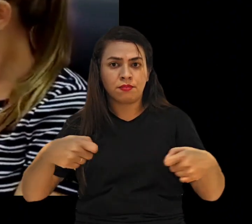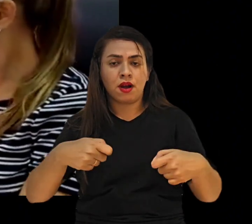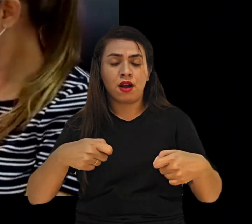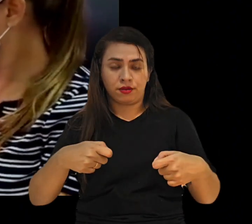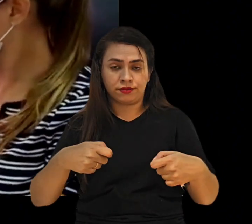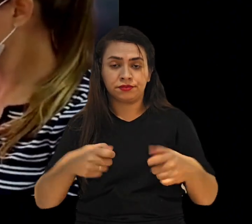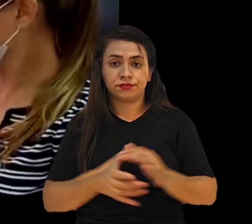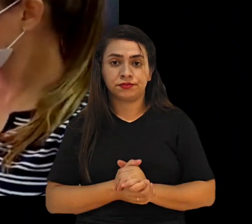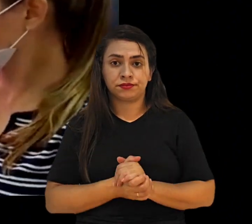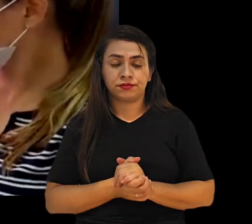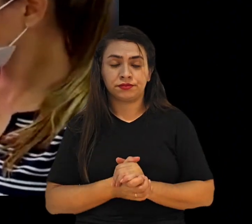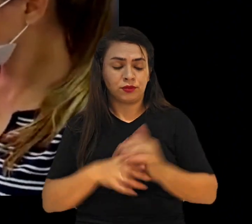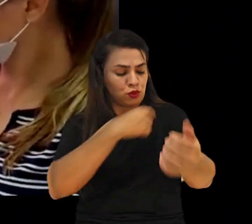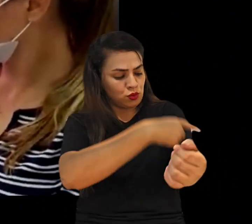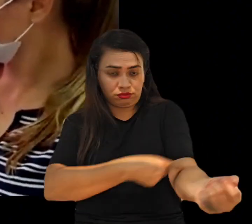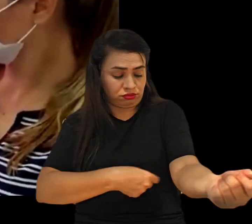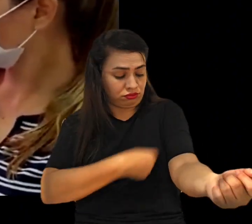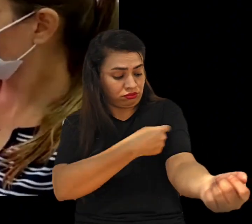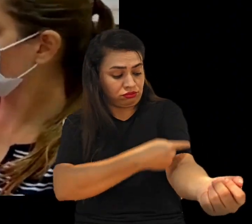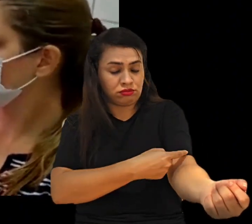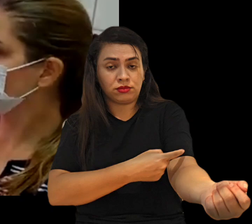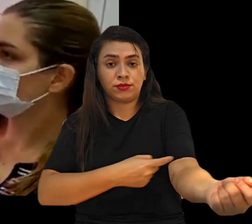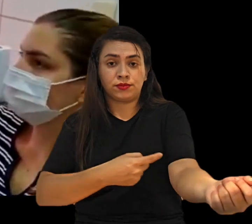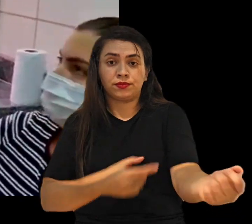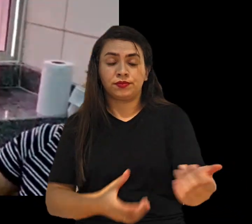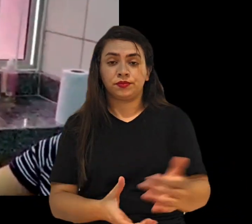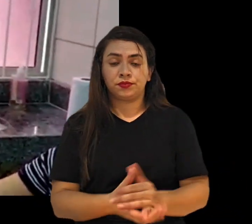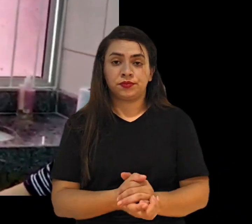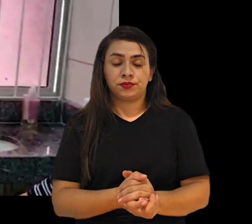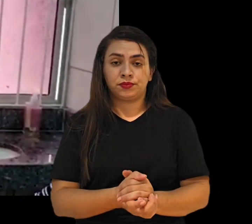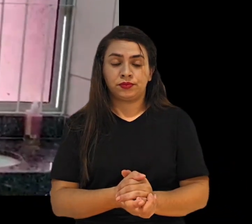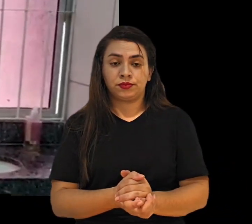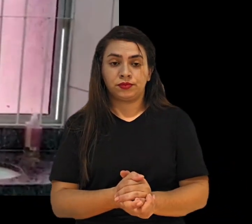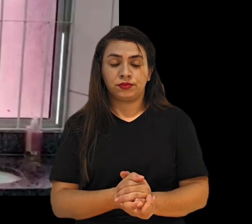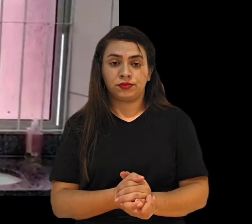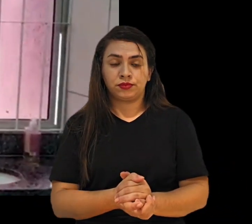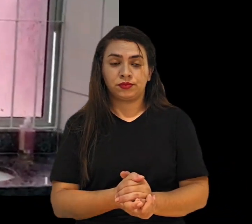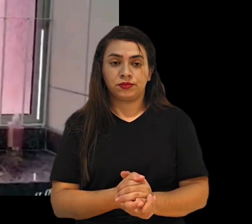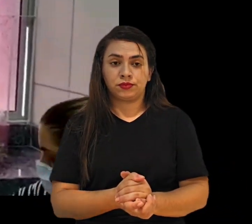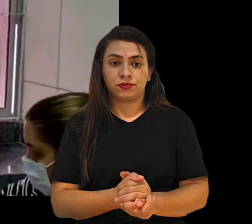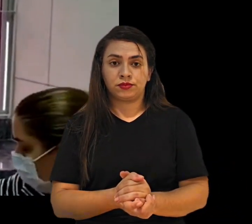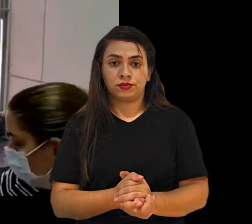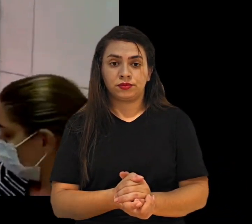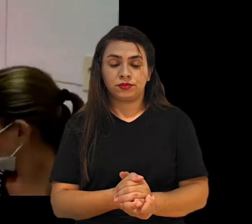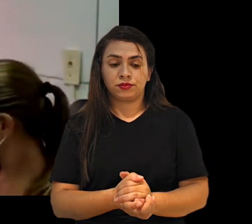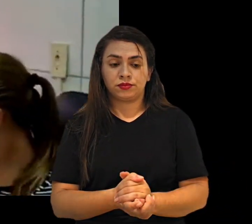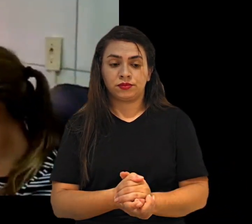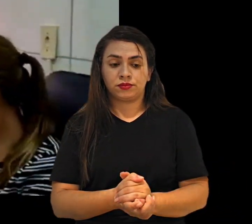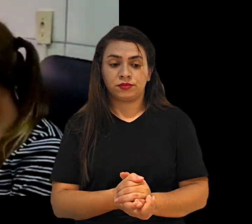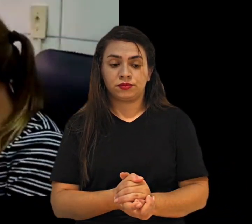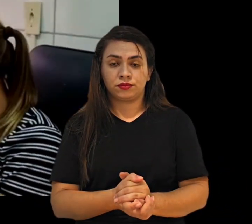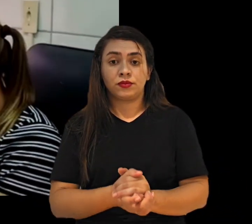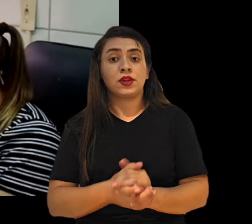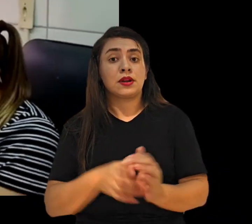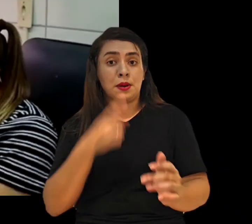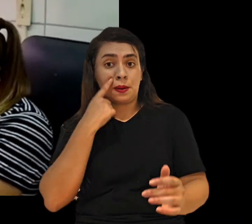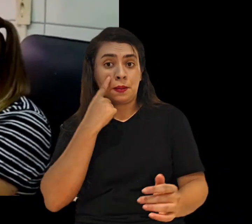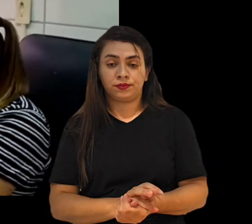primeiro fazendo o garrote. O garrote, gente, ele é bastante firme, então você vai abraçar o